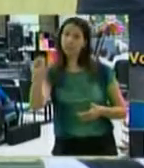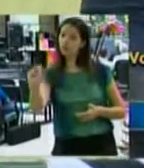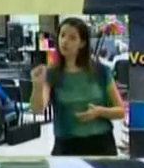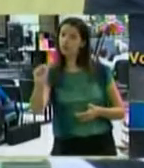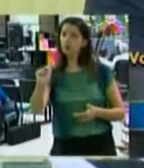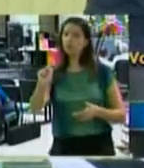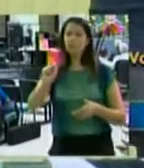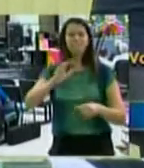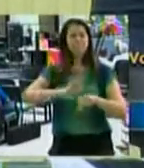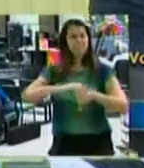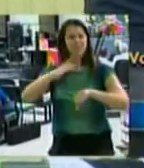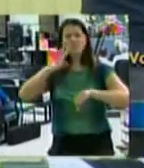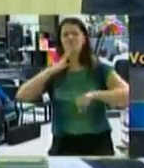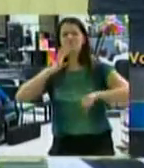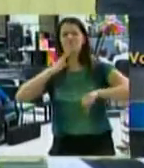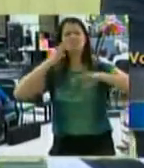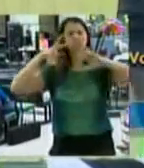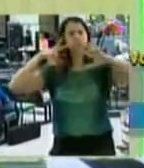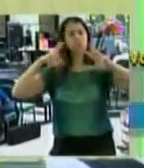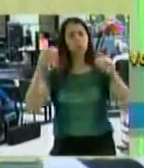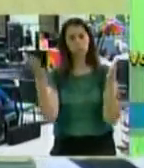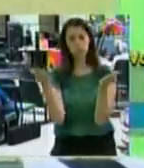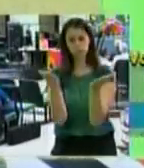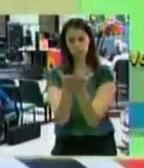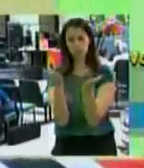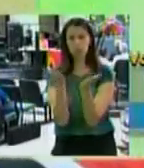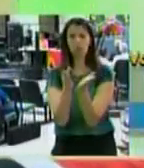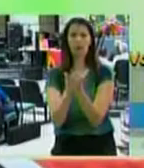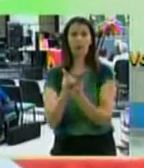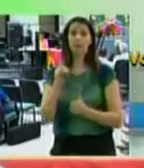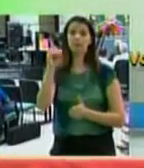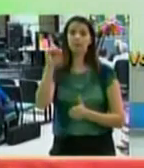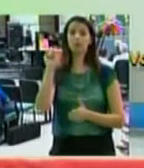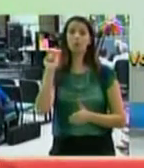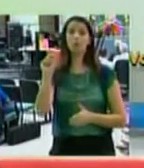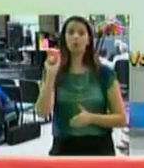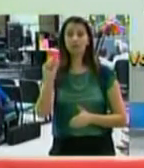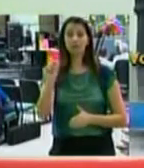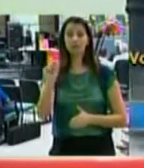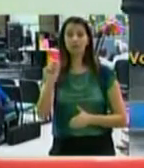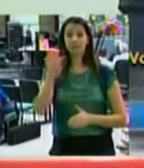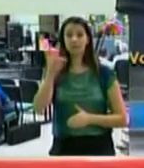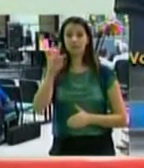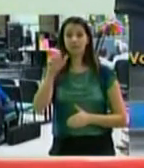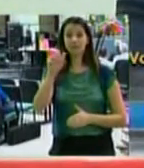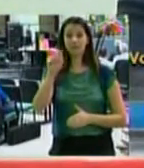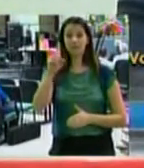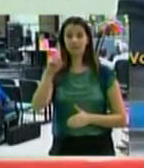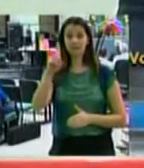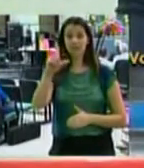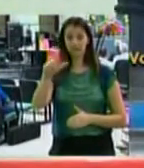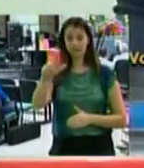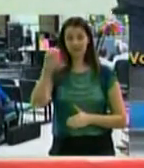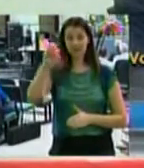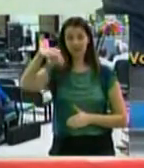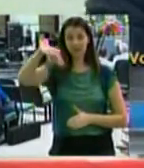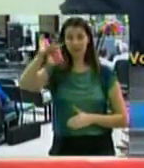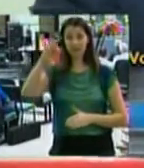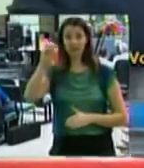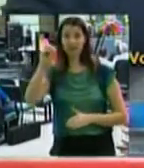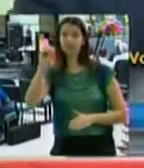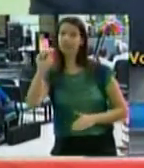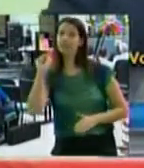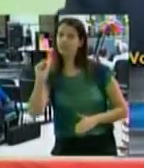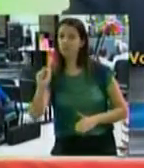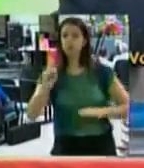pregadas de toda a Bíblia Sagrada. A parábola dos talentos. E eu tenho certeza que todos